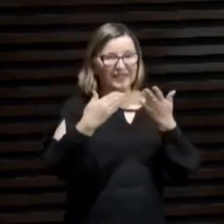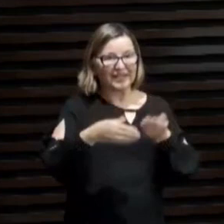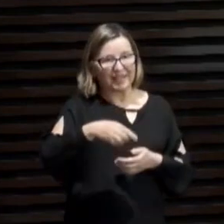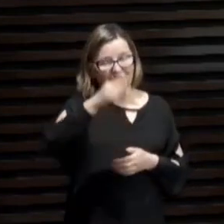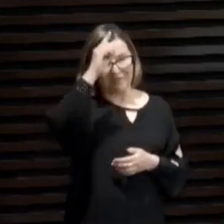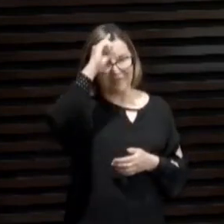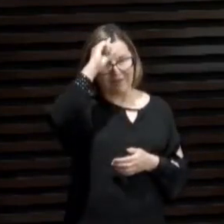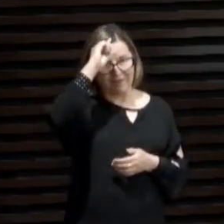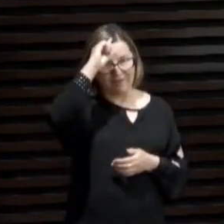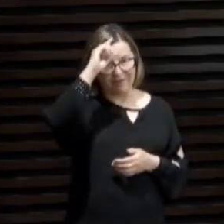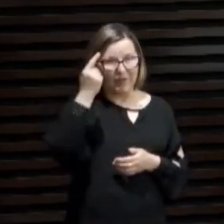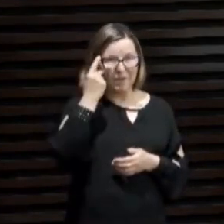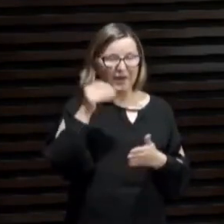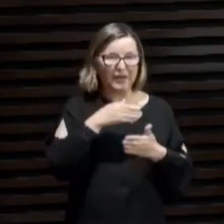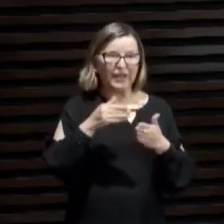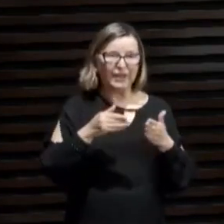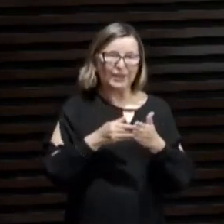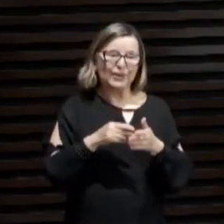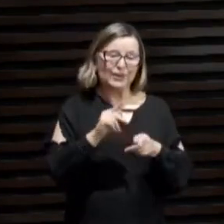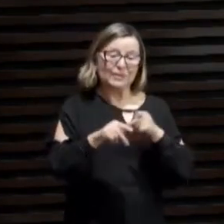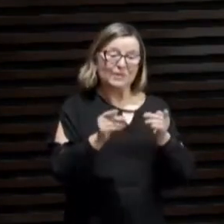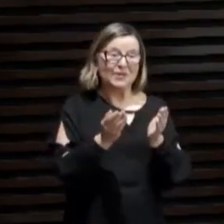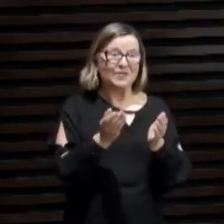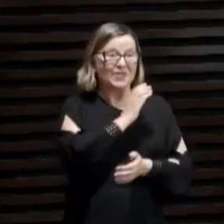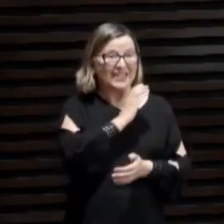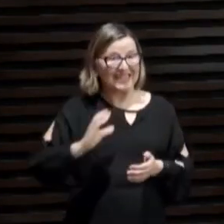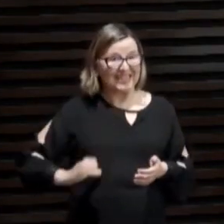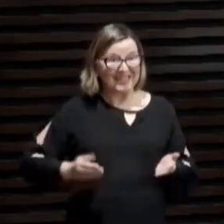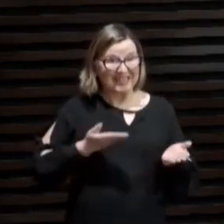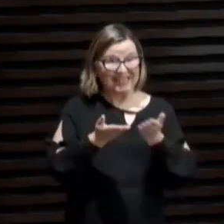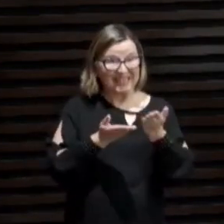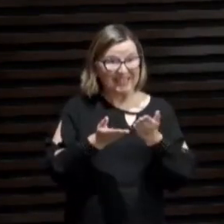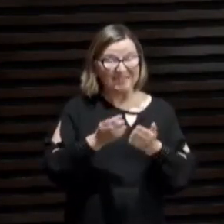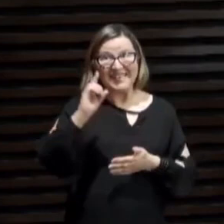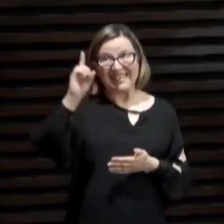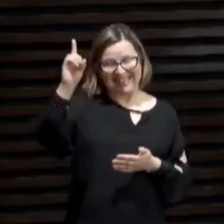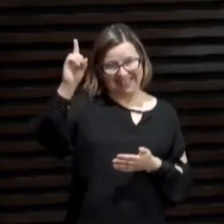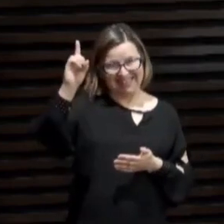a servi-lo. Aleluia! É Ele que faz. E se Ele não fizer, não adianta.